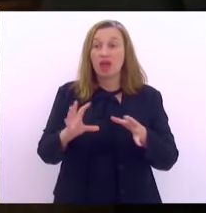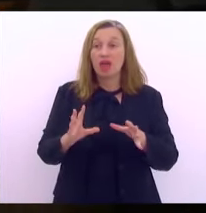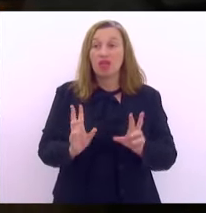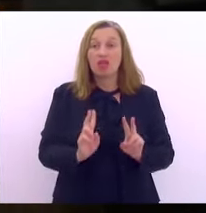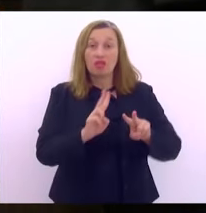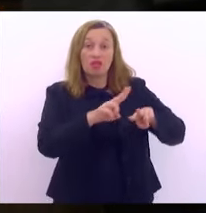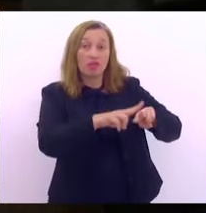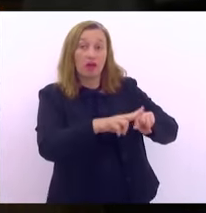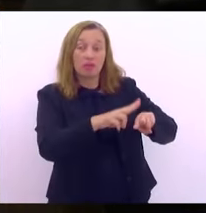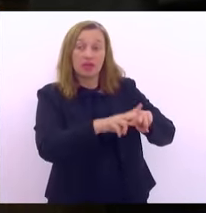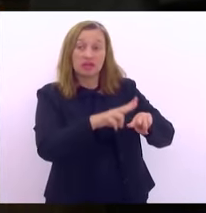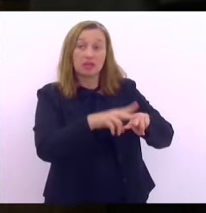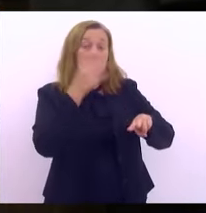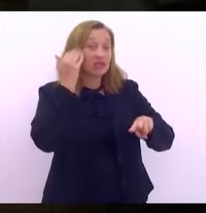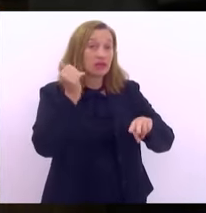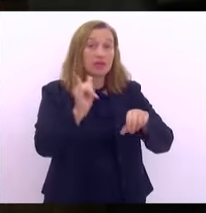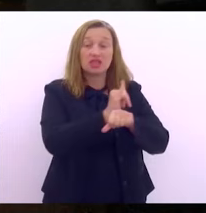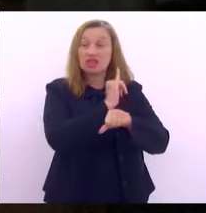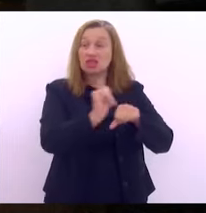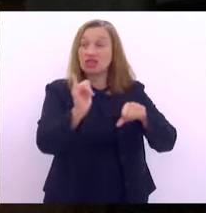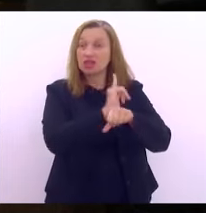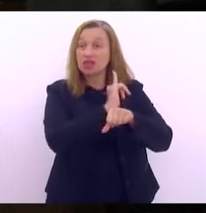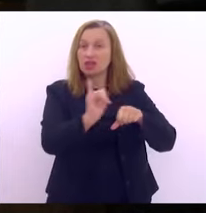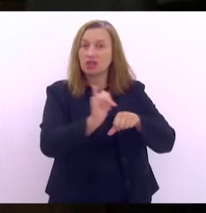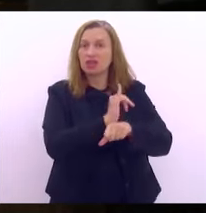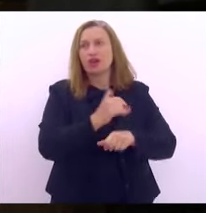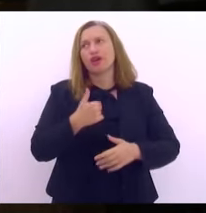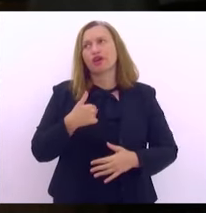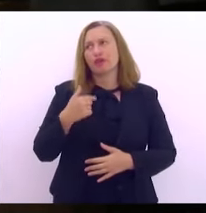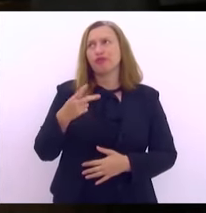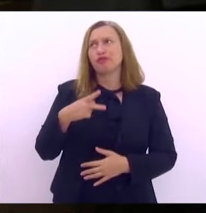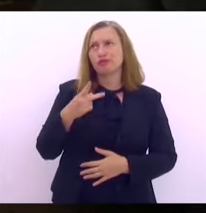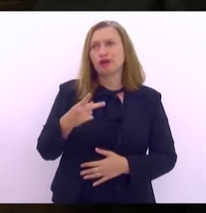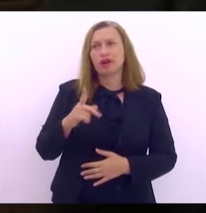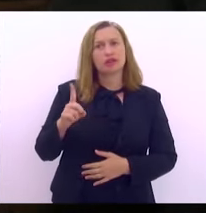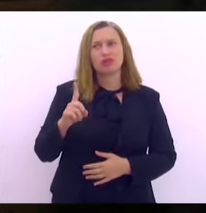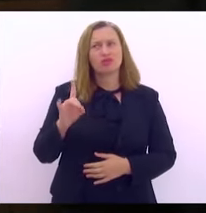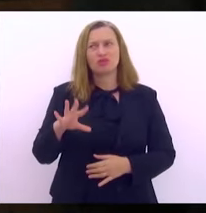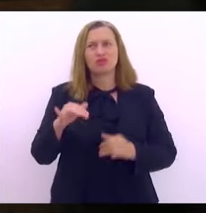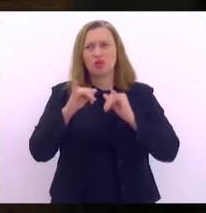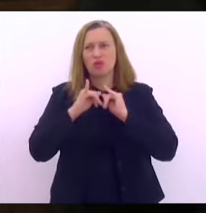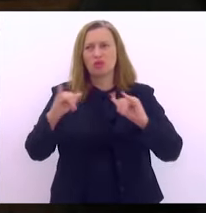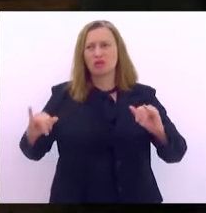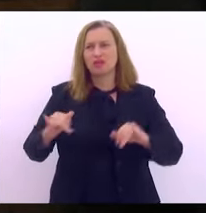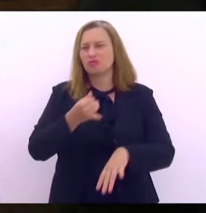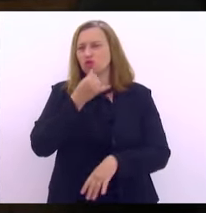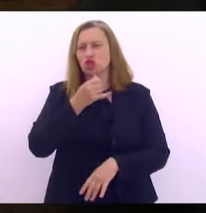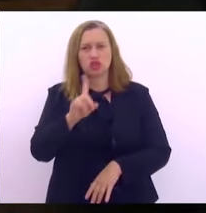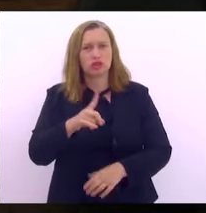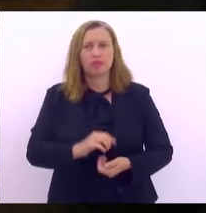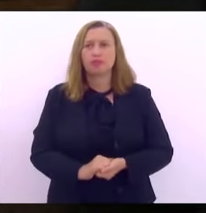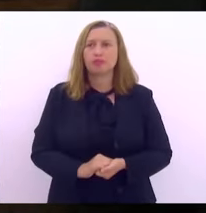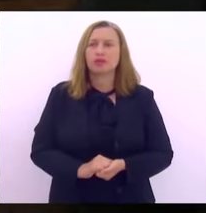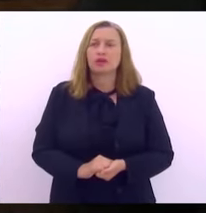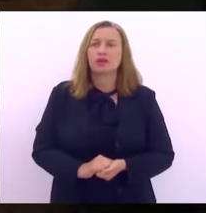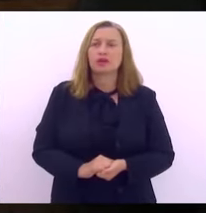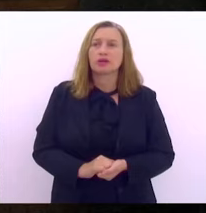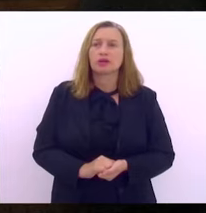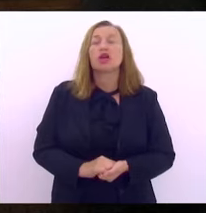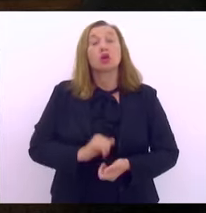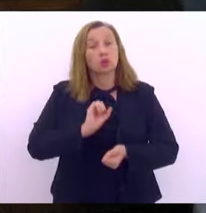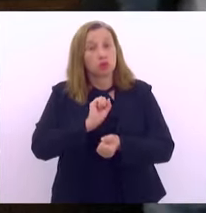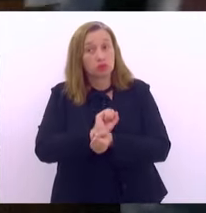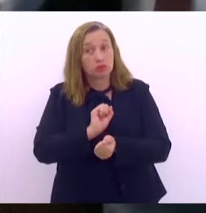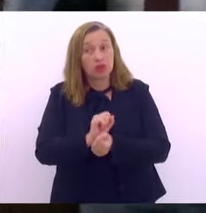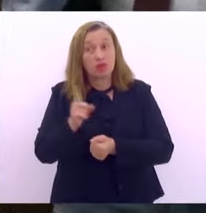para saber, inclusive, as estratégias, eu julgo que não é só uma declaração infeliz. E eu espero que